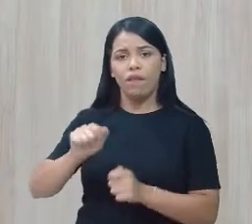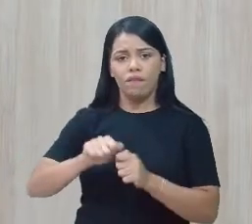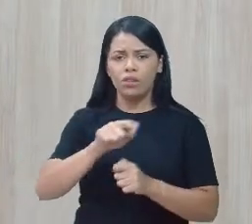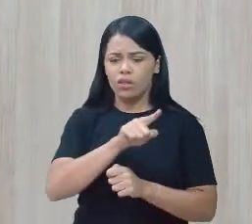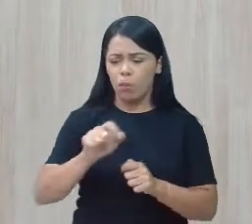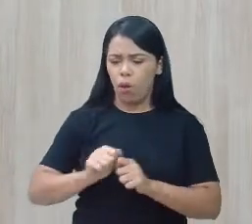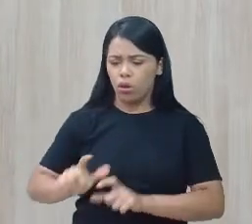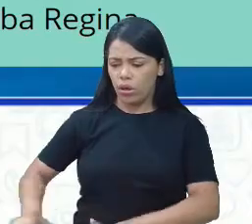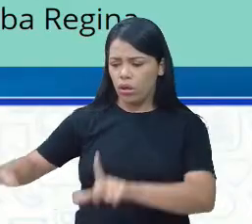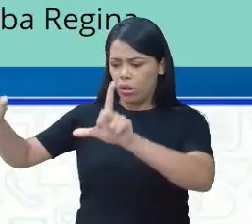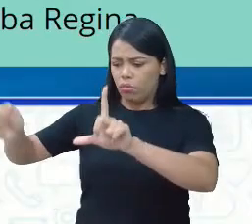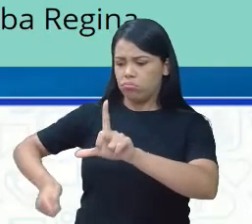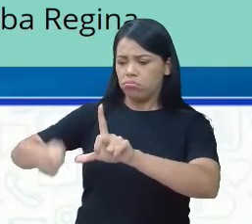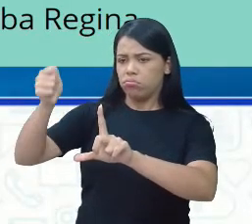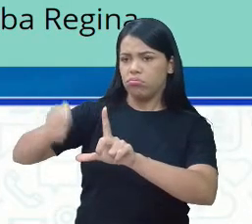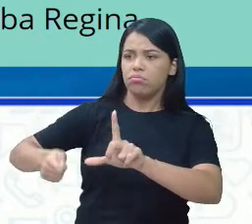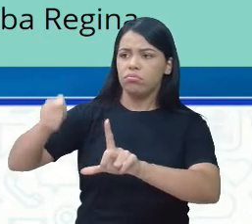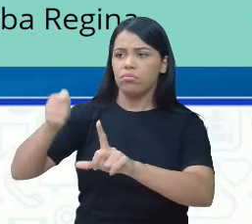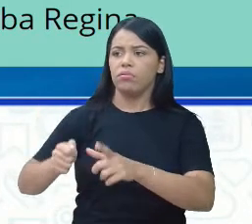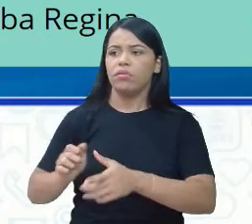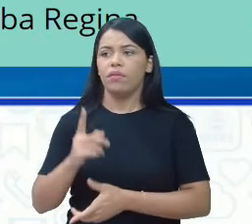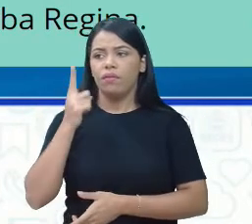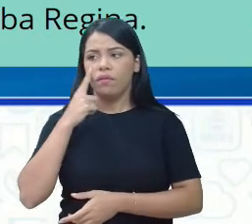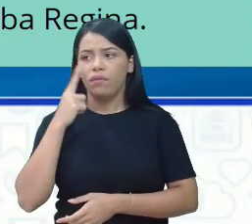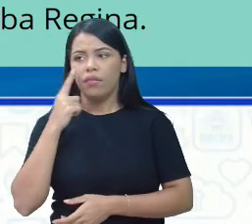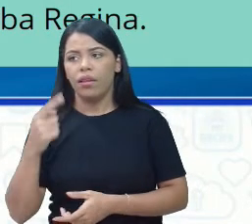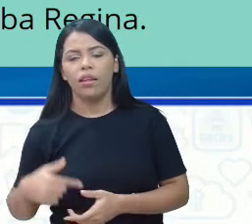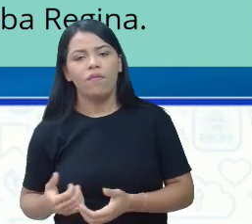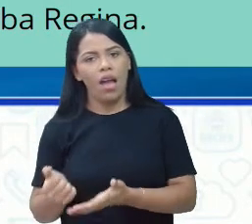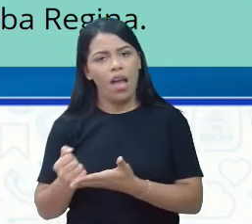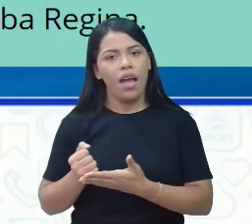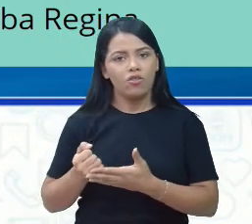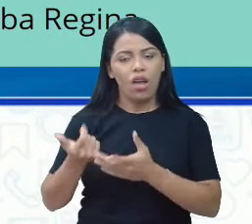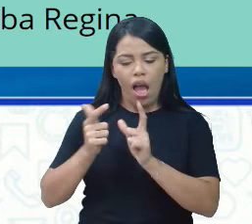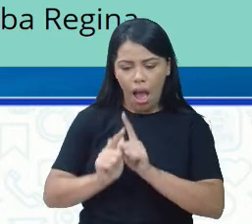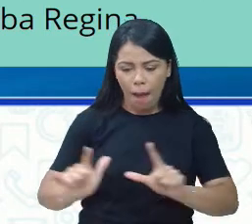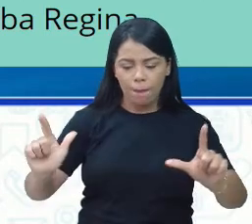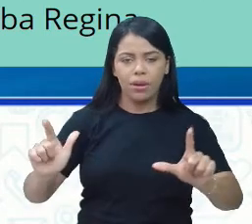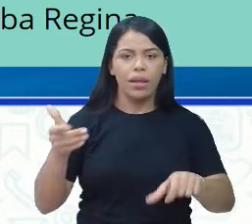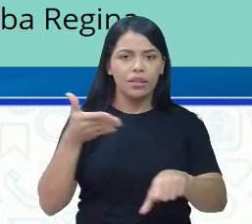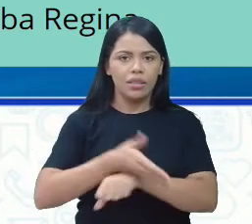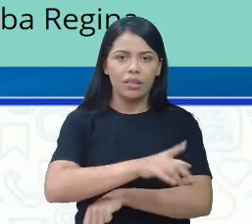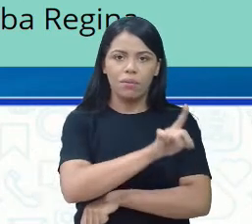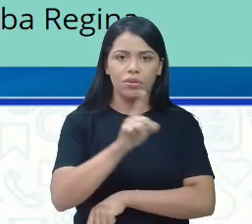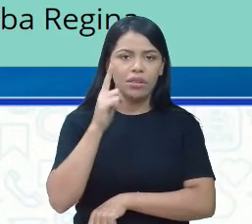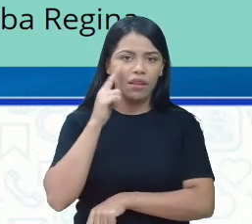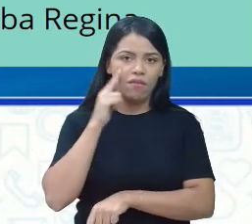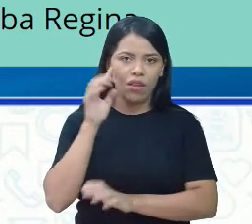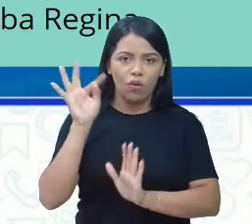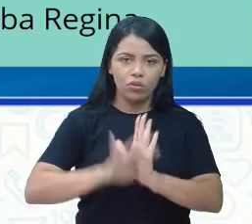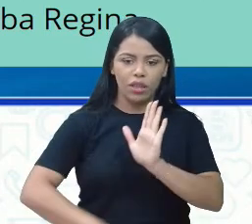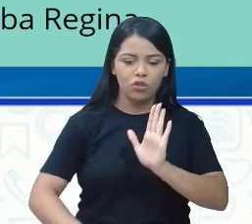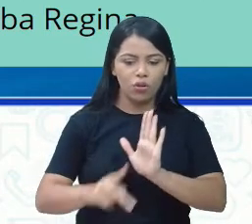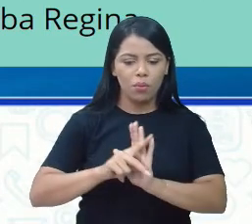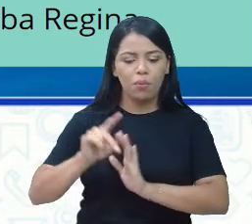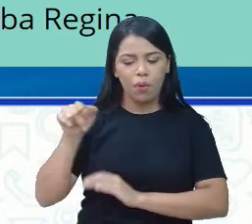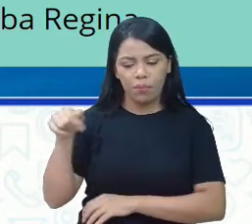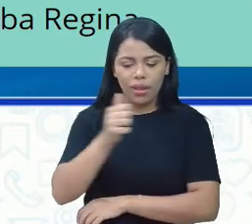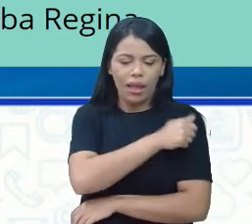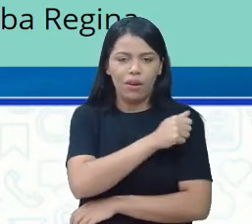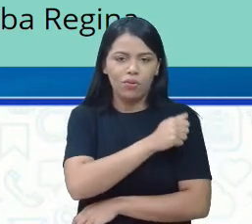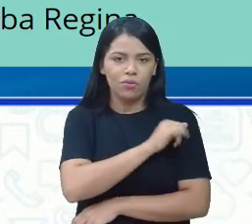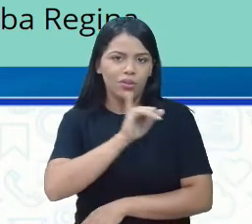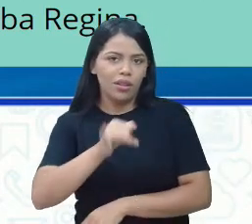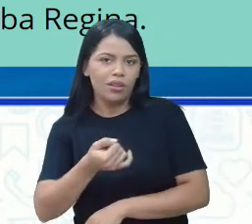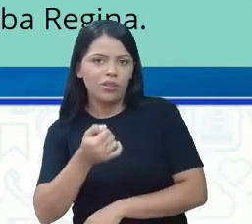consegue ler pela câmera do seu celular e ele vai te guiar para a página em que a Juliana organizou aí a escrita